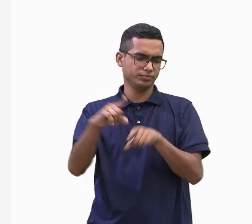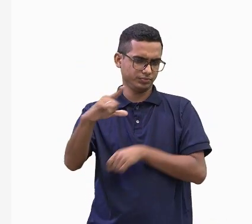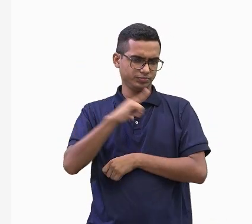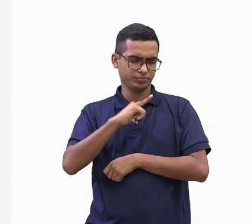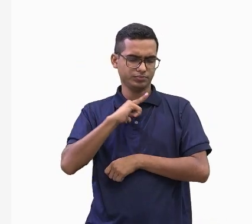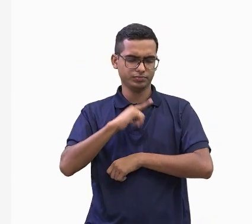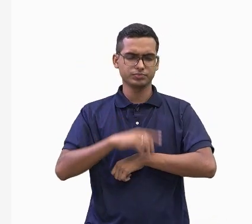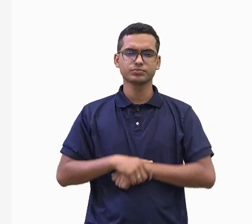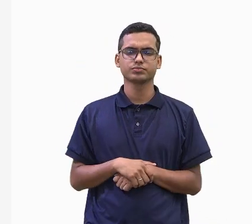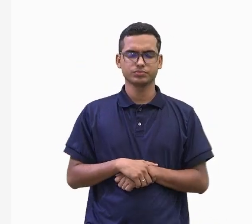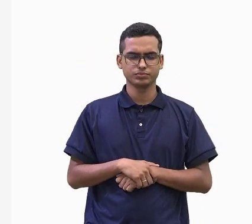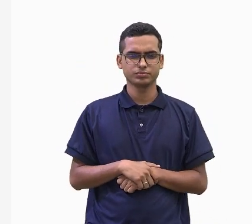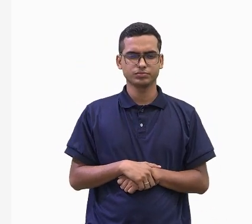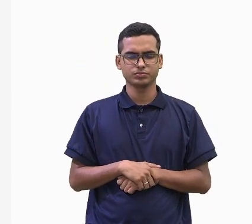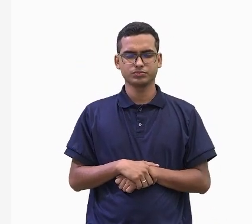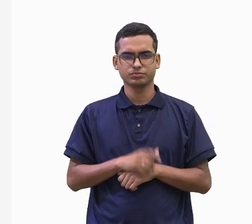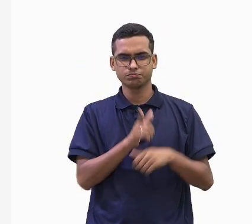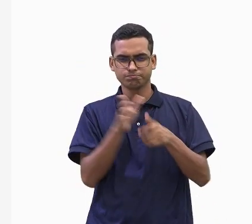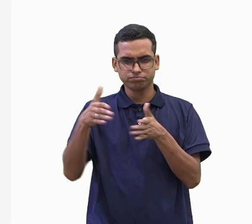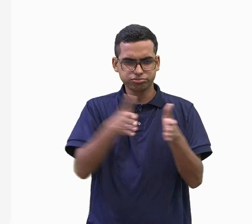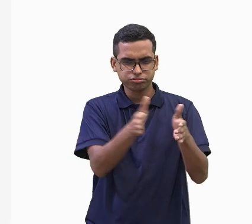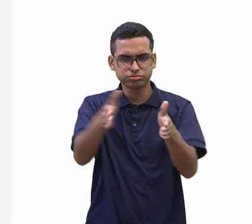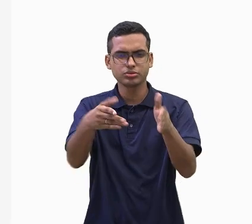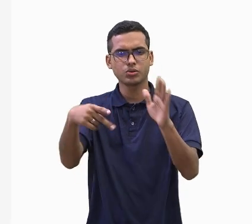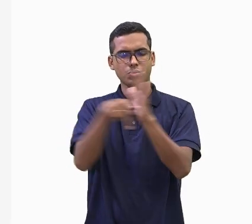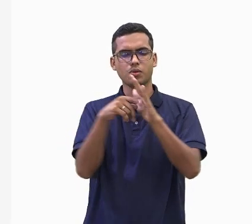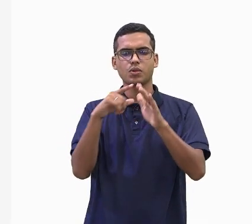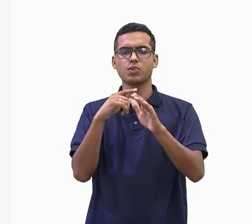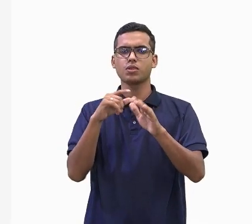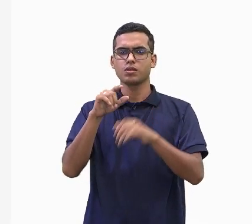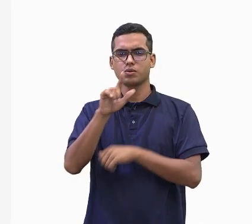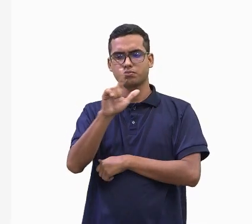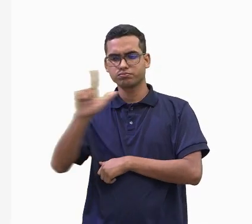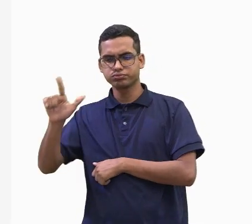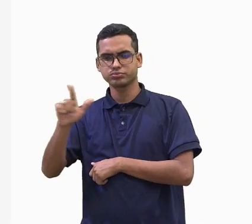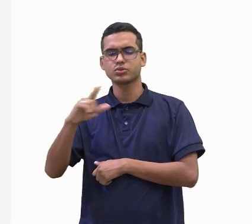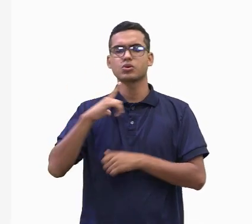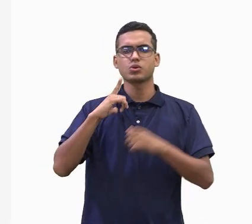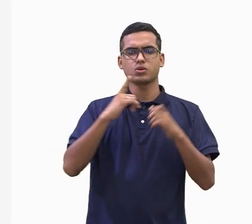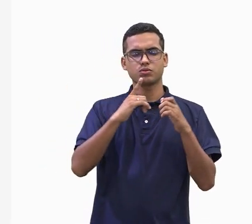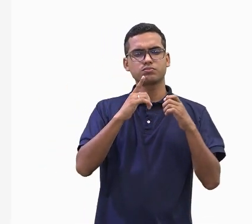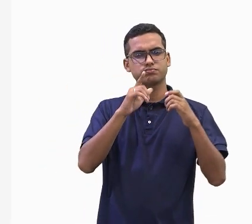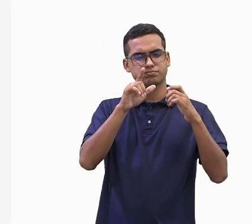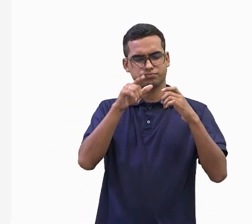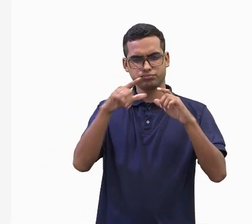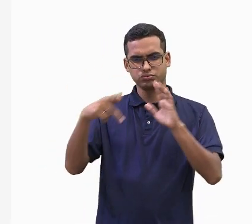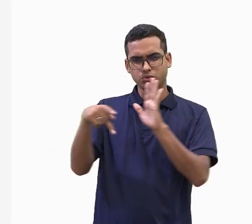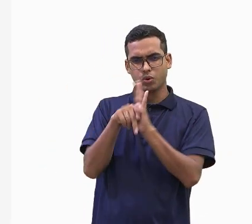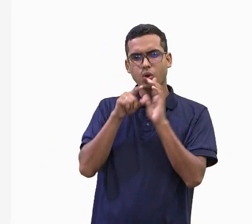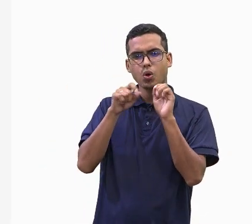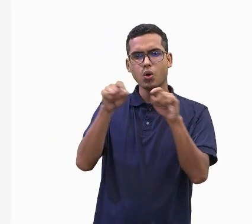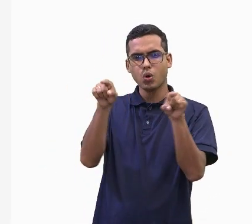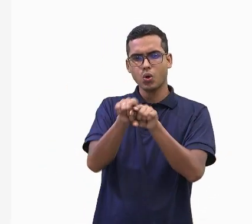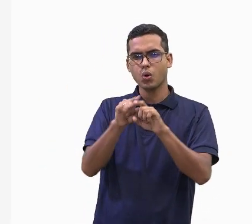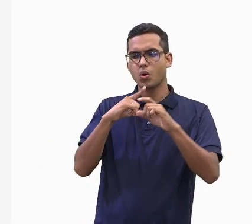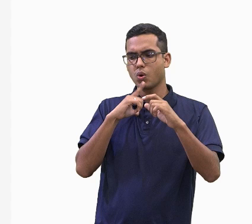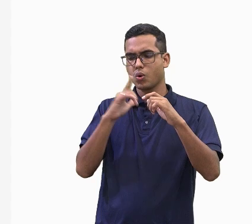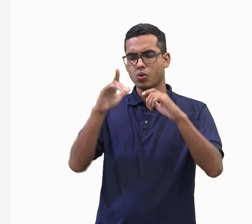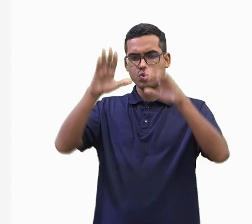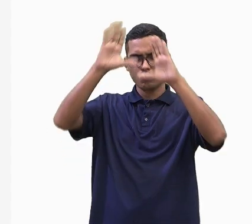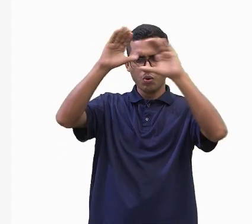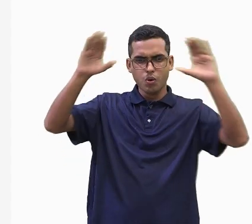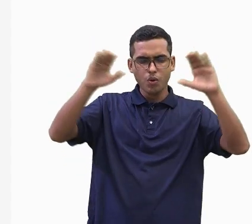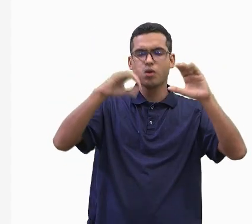elas fluem em direção a leste e acabam quase todas sendo de rios volumosos